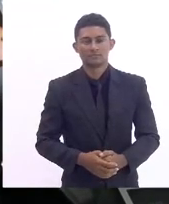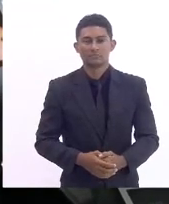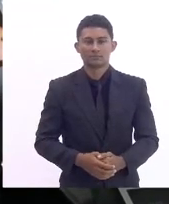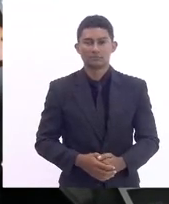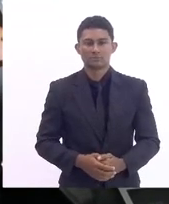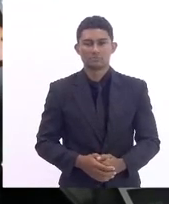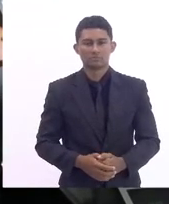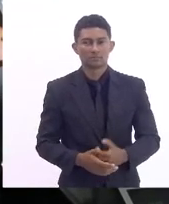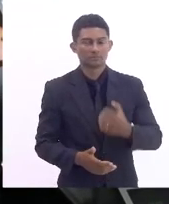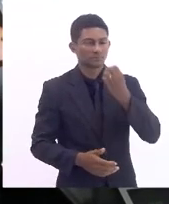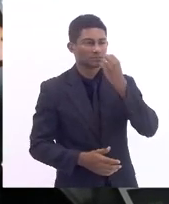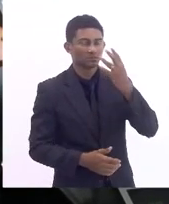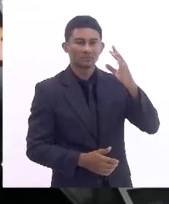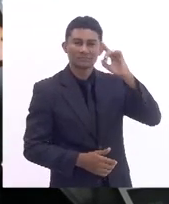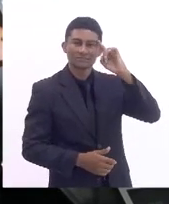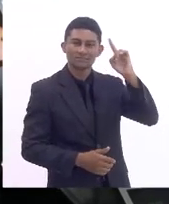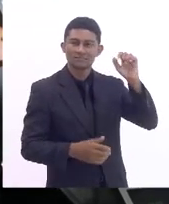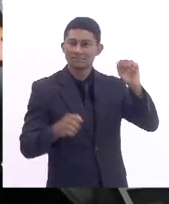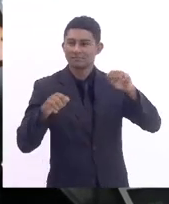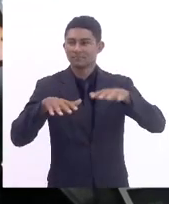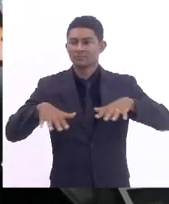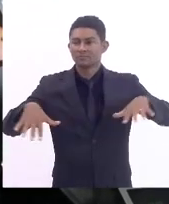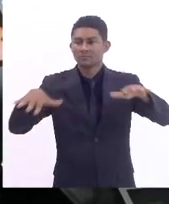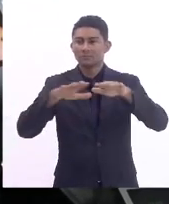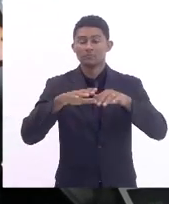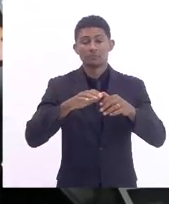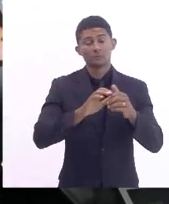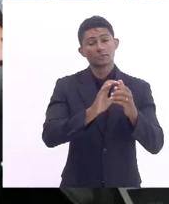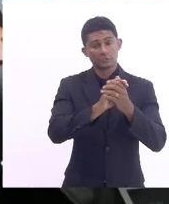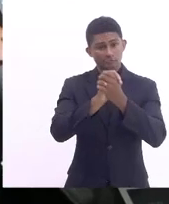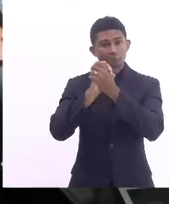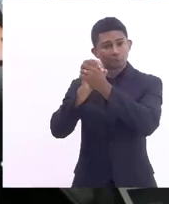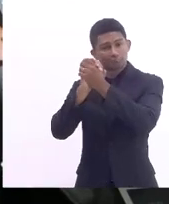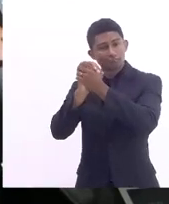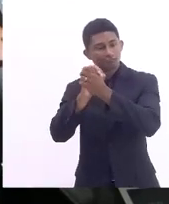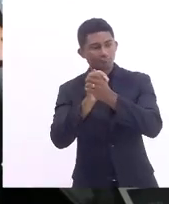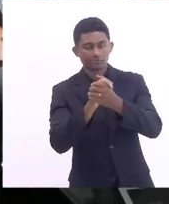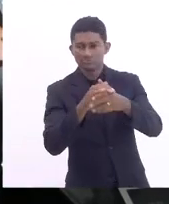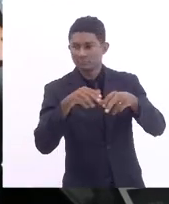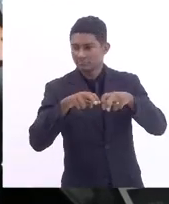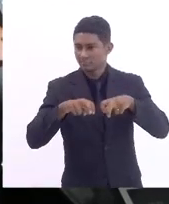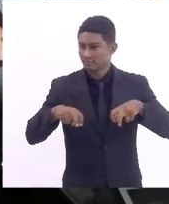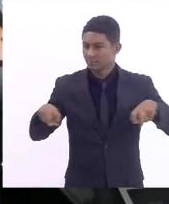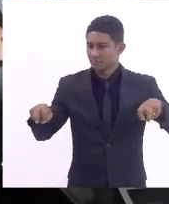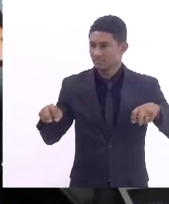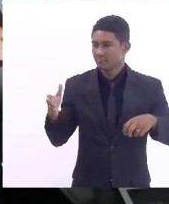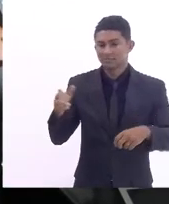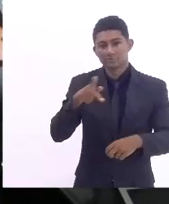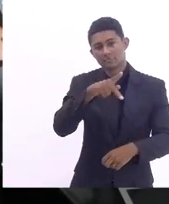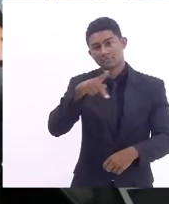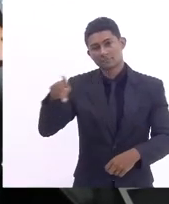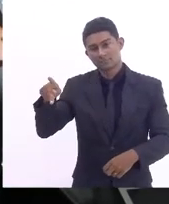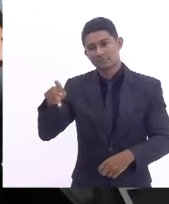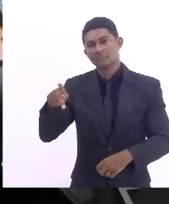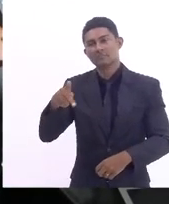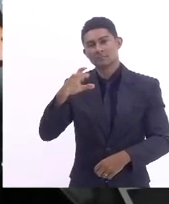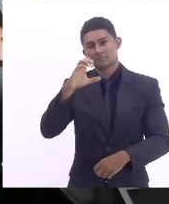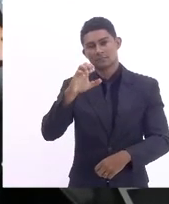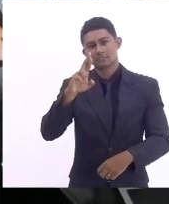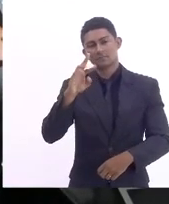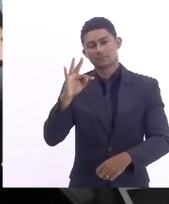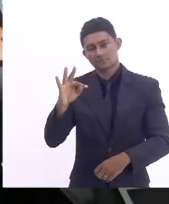bom dia a todos eu comprimento que a mesa na pessoa do nosso presidente do crp-rj